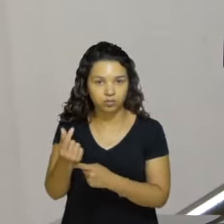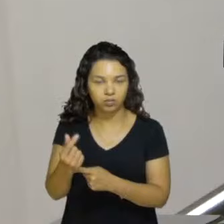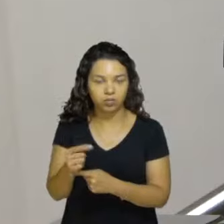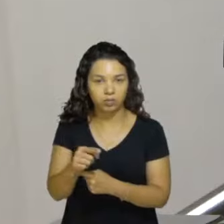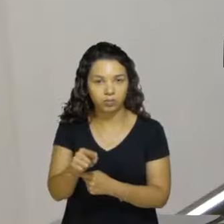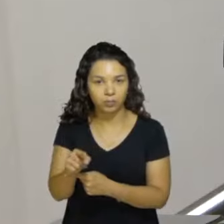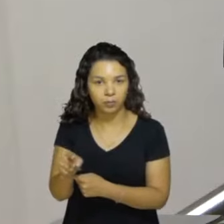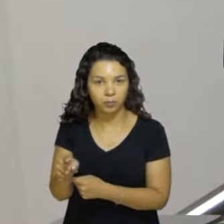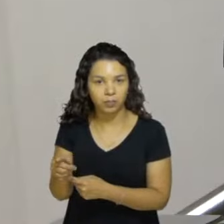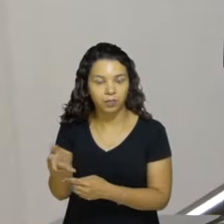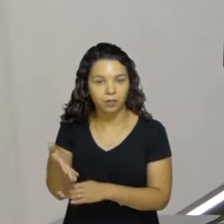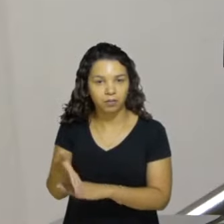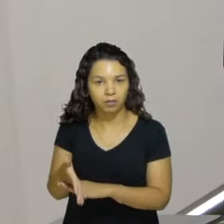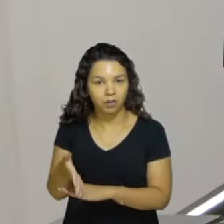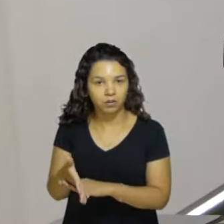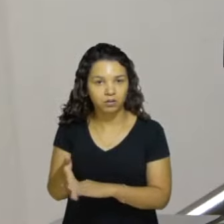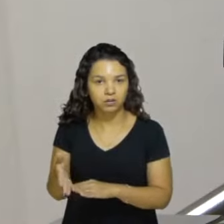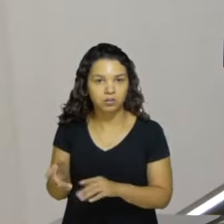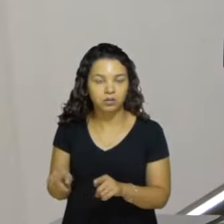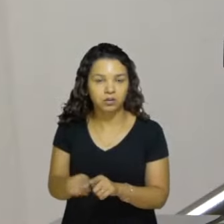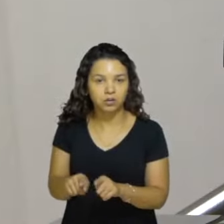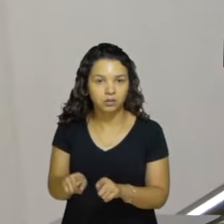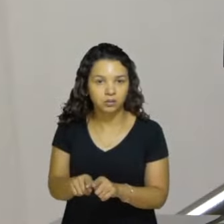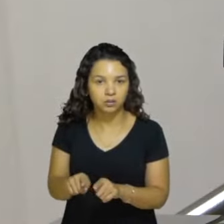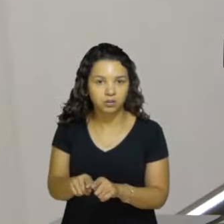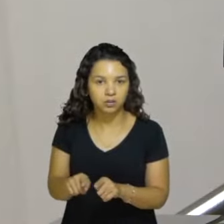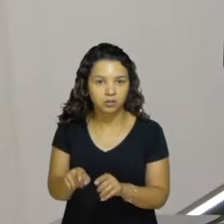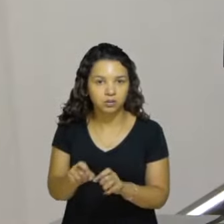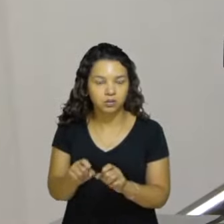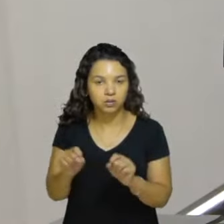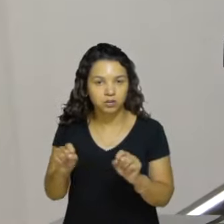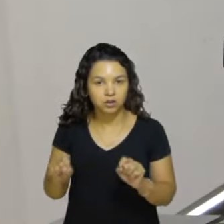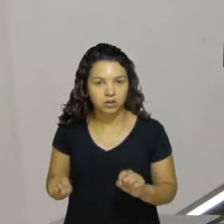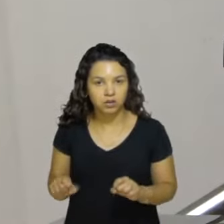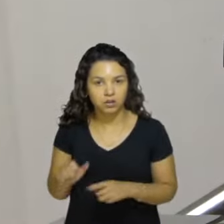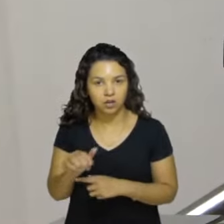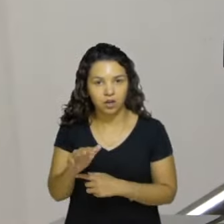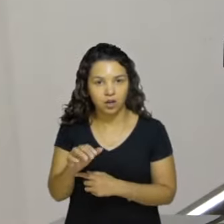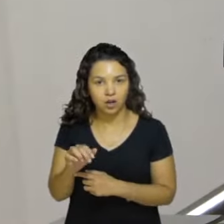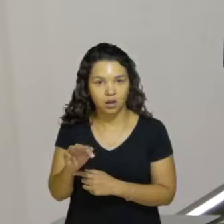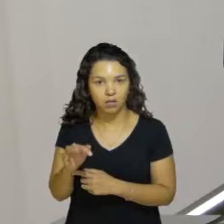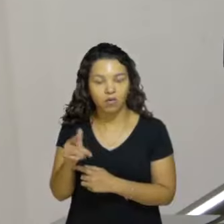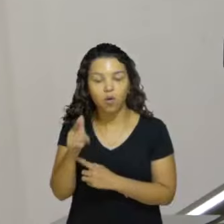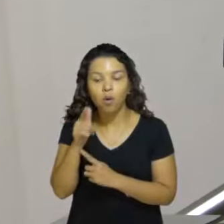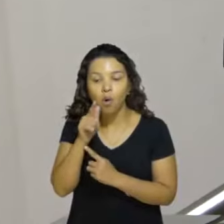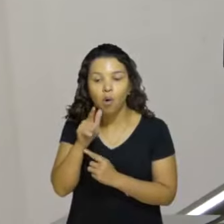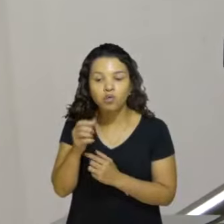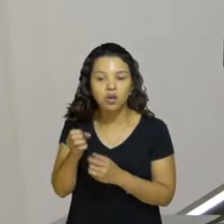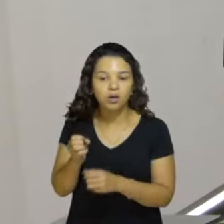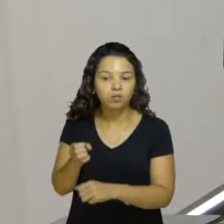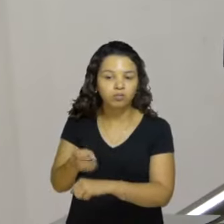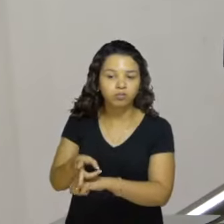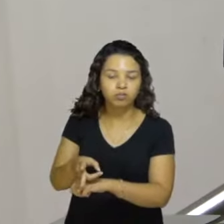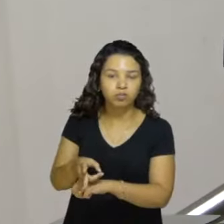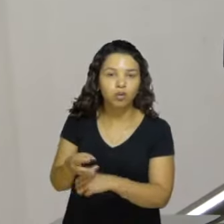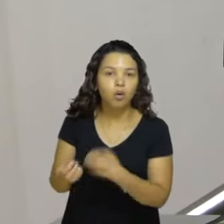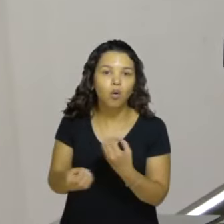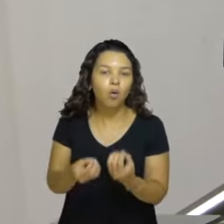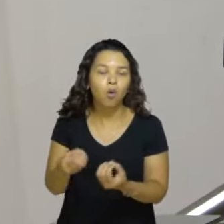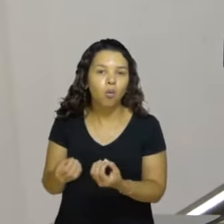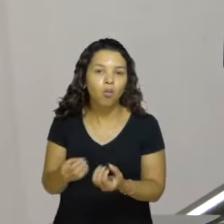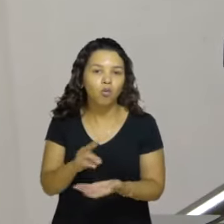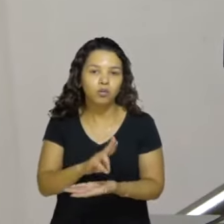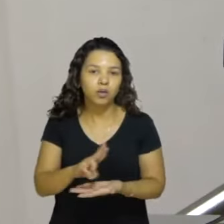pudessem participar também. Mas no sistema CAF, o cidadão, como é que eu consigo, Márcio, a bolsa? O jovem vai, faz